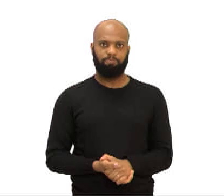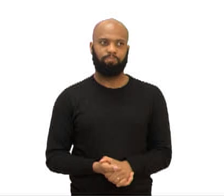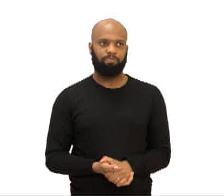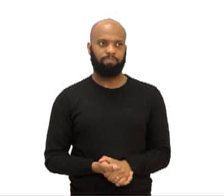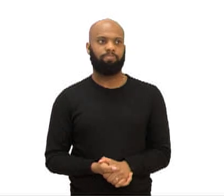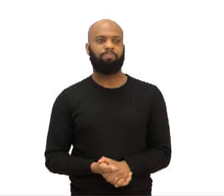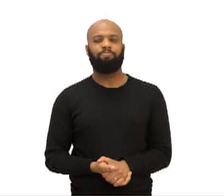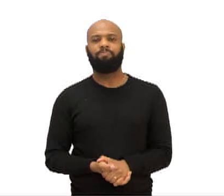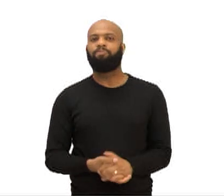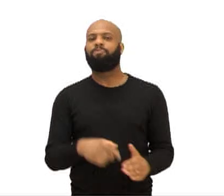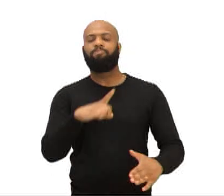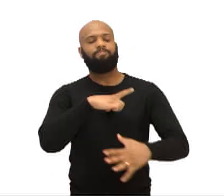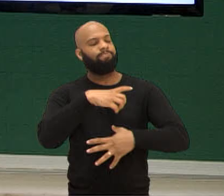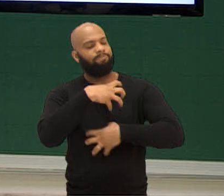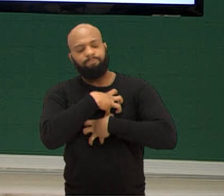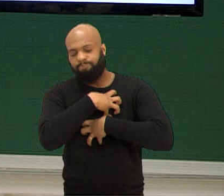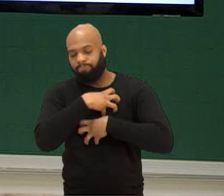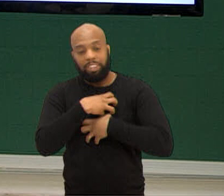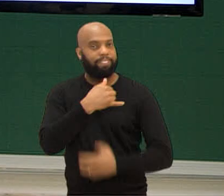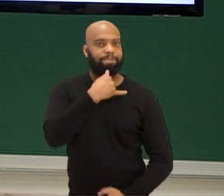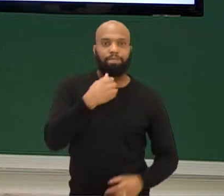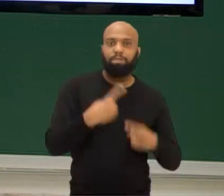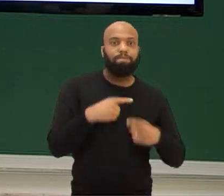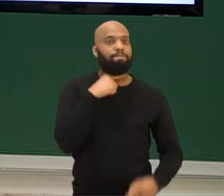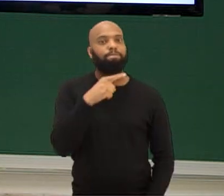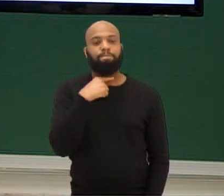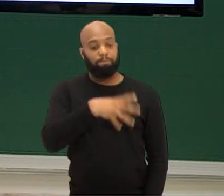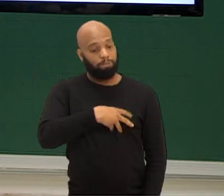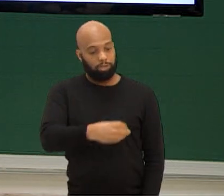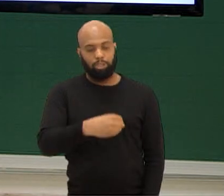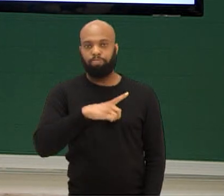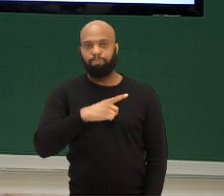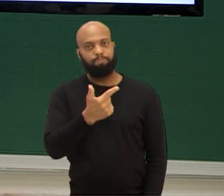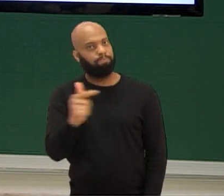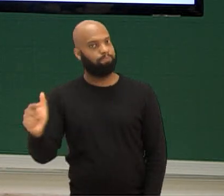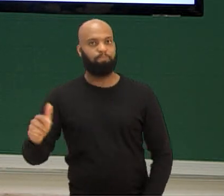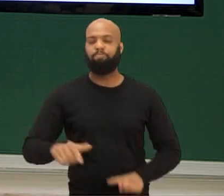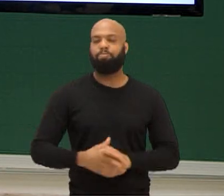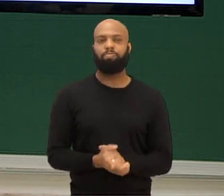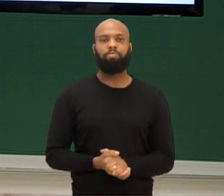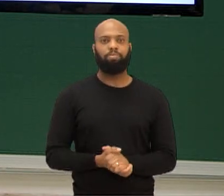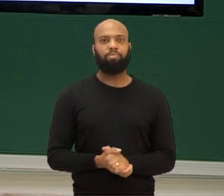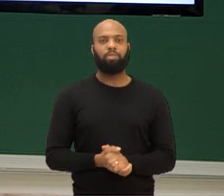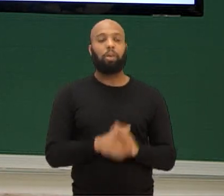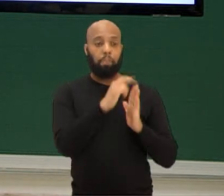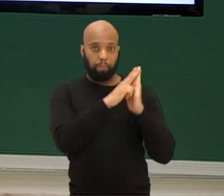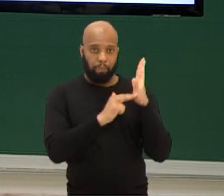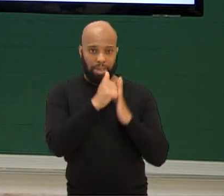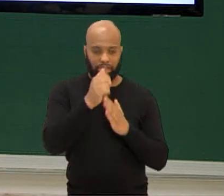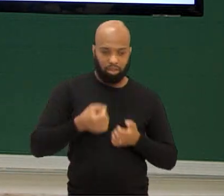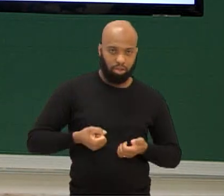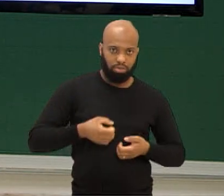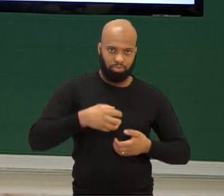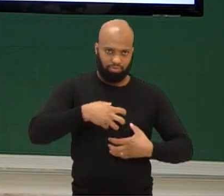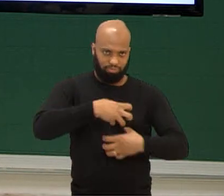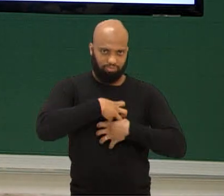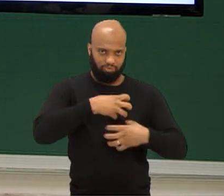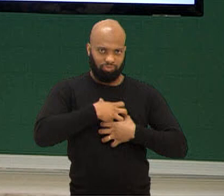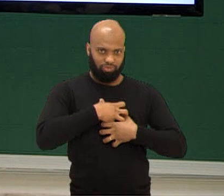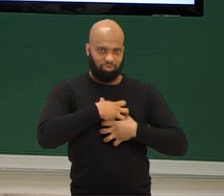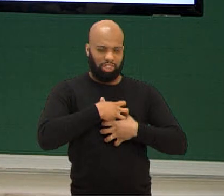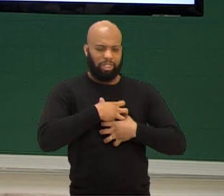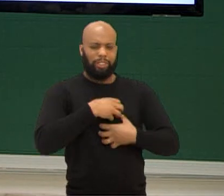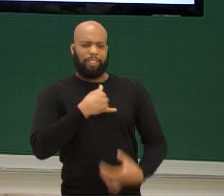alma, então ela ficou muito triste, porque ela não conseguia ter filhos. E pintou esse dolor em várias obras. Então, isso também